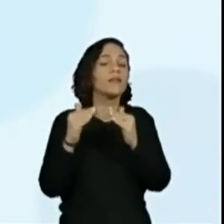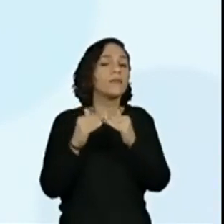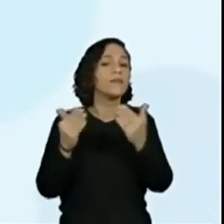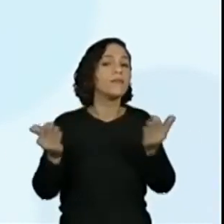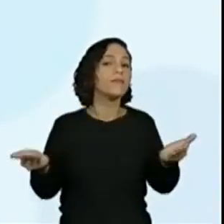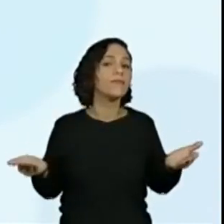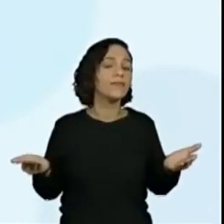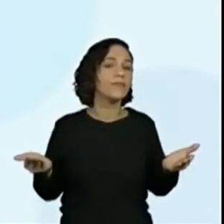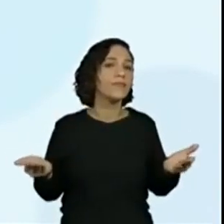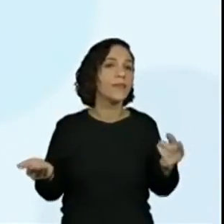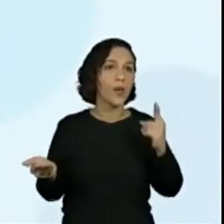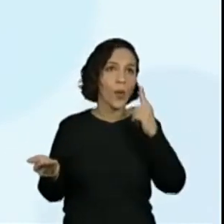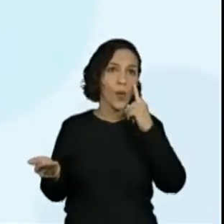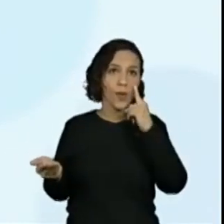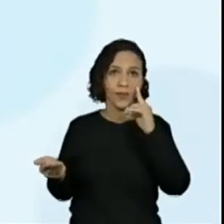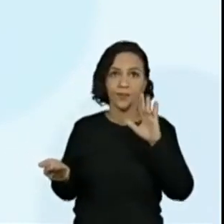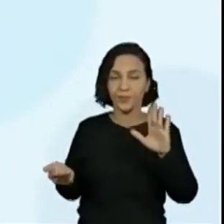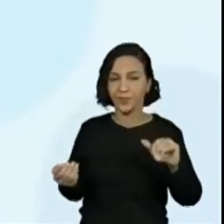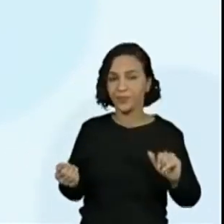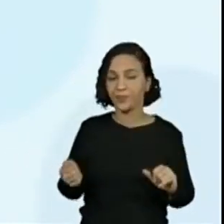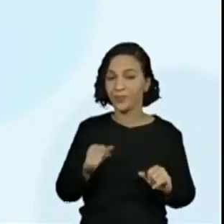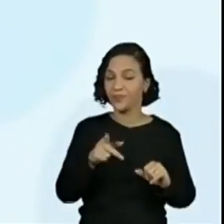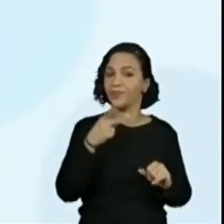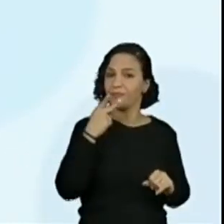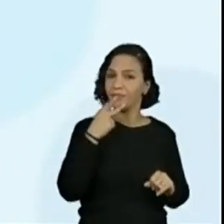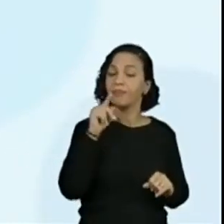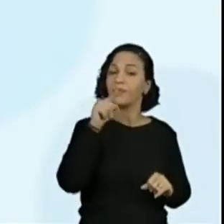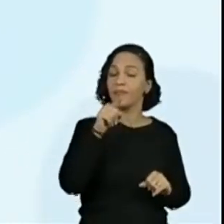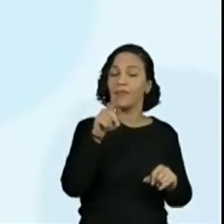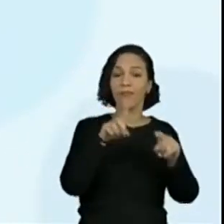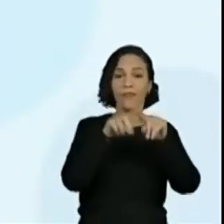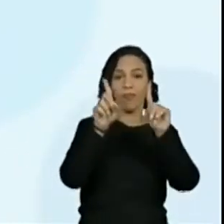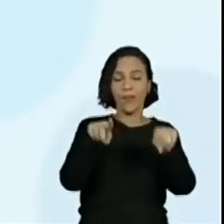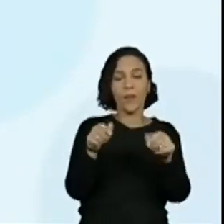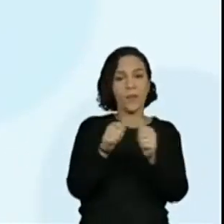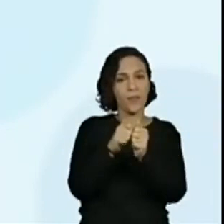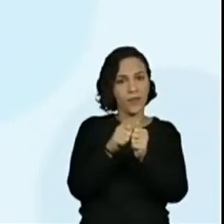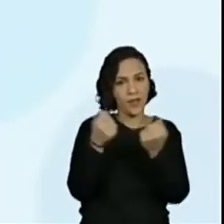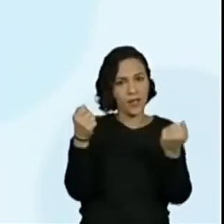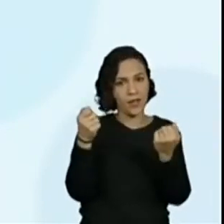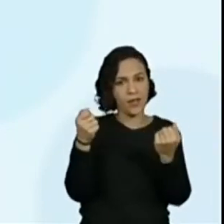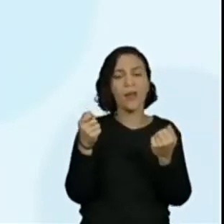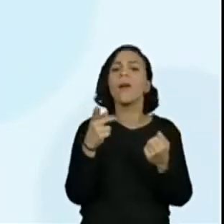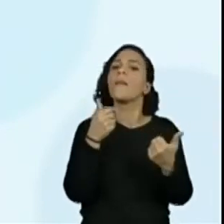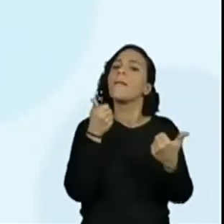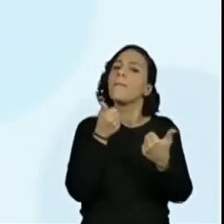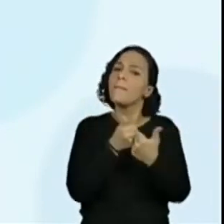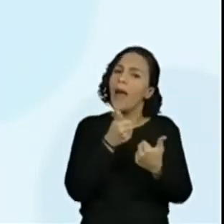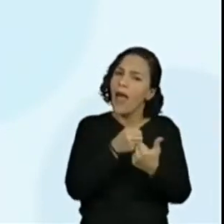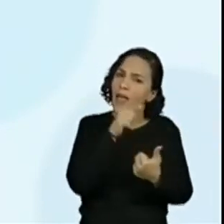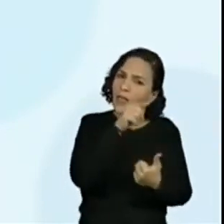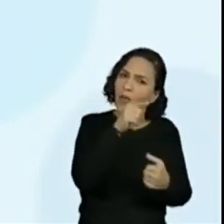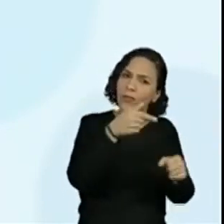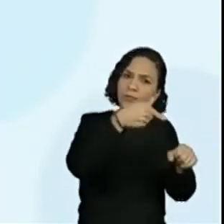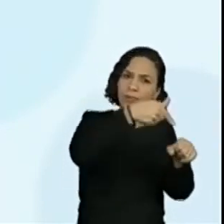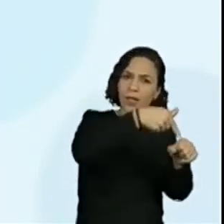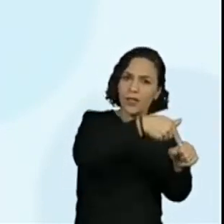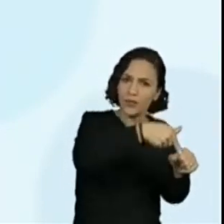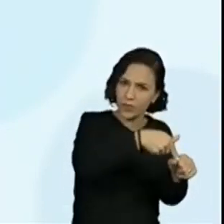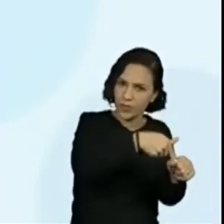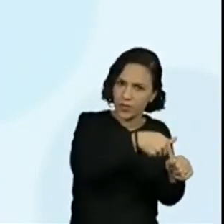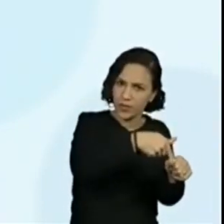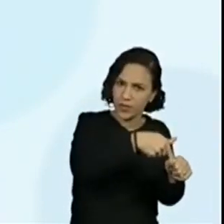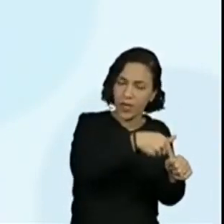olha aqui, pensando, ó, Adriano comentou que a padaria está mais próxima do posto de gasolina do